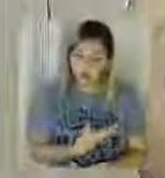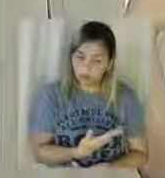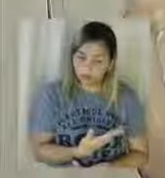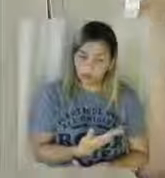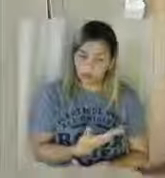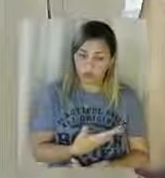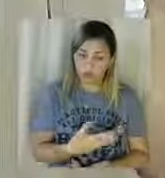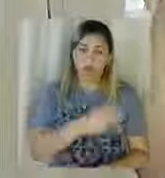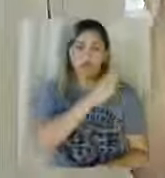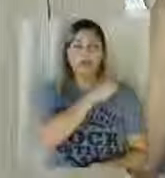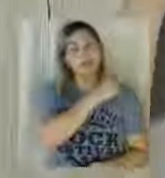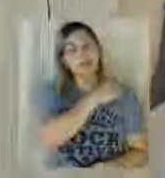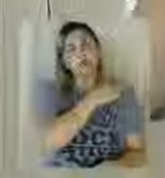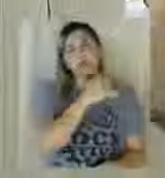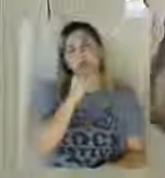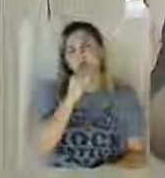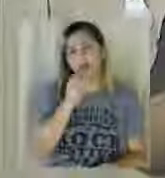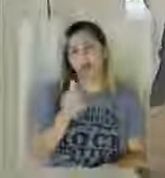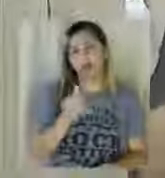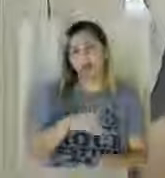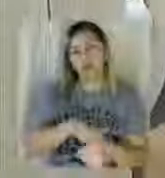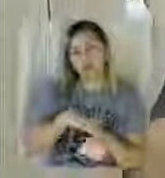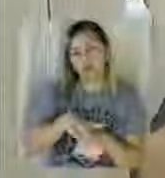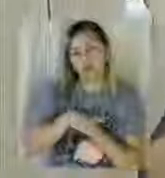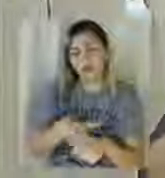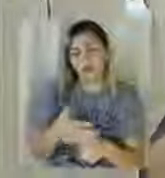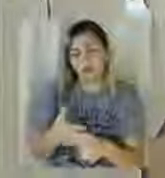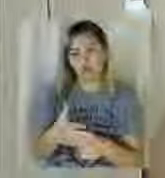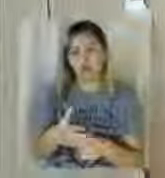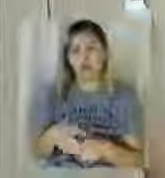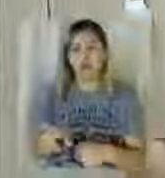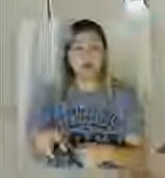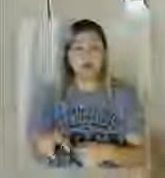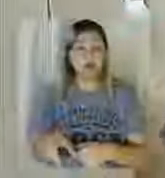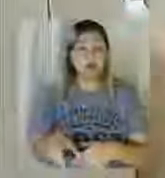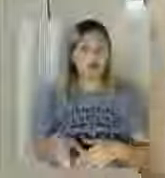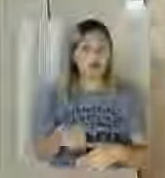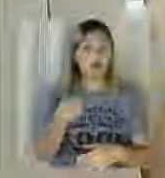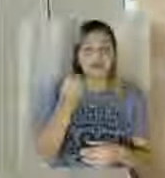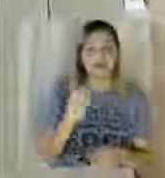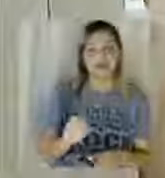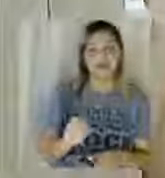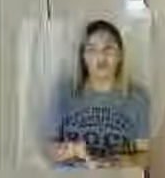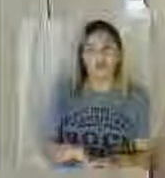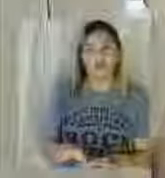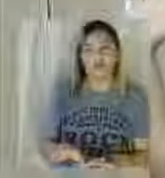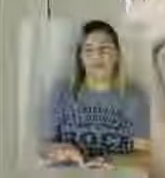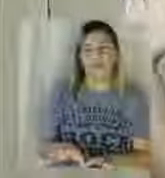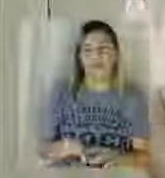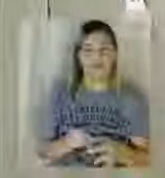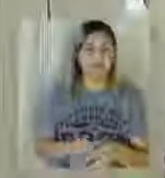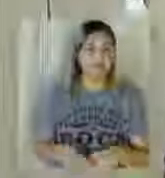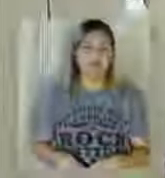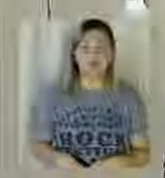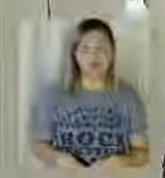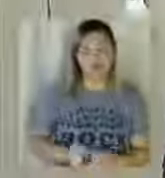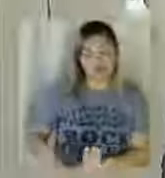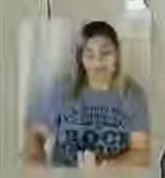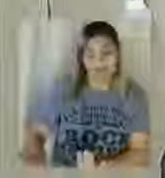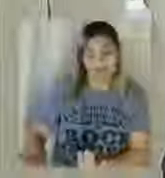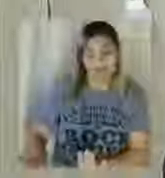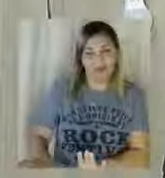No 3º ano, por exemplo, que conversava com ela, e amigos às vezes rejeitavam. Não queriam conversar.